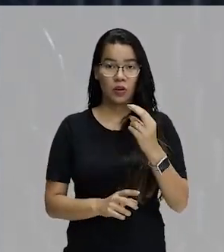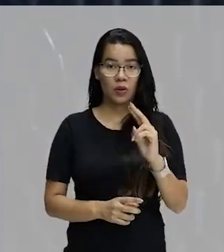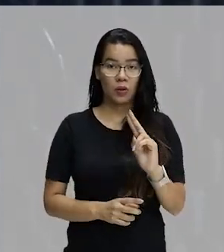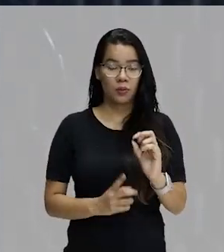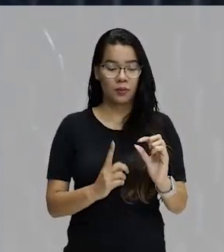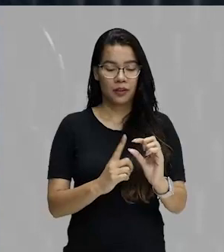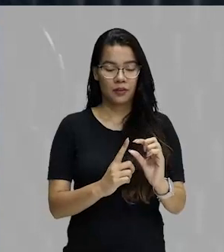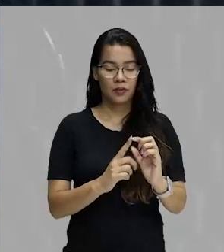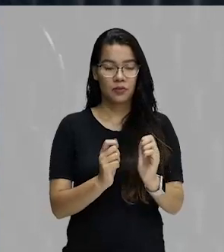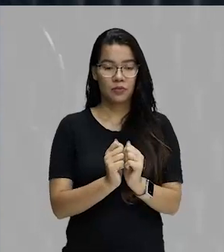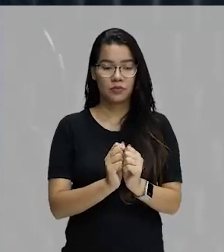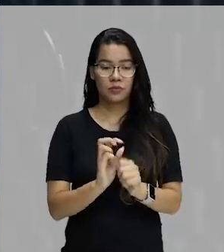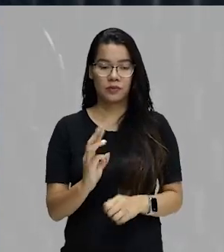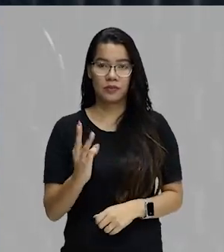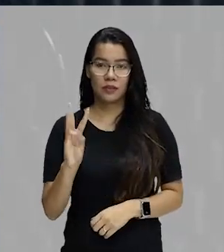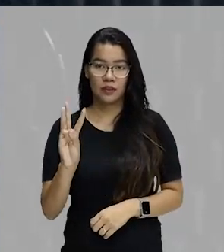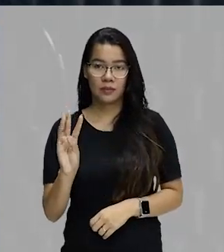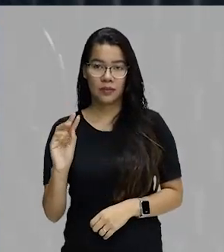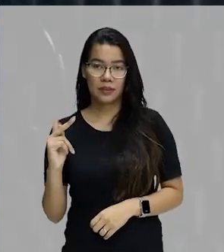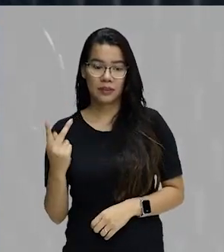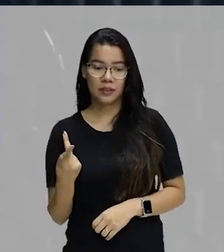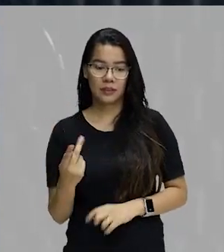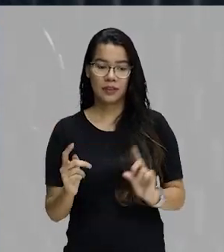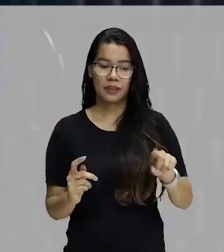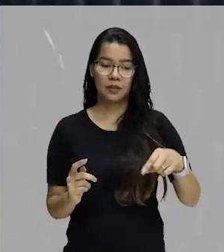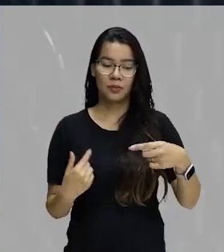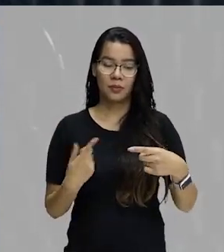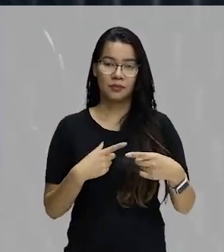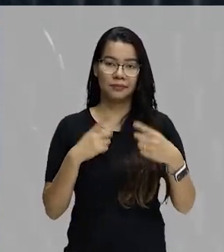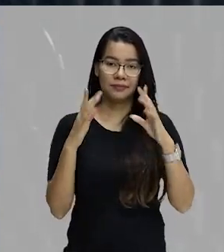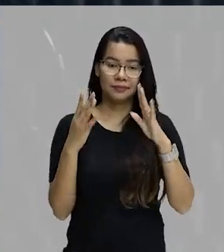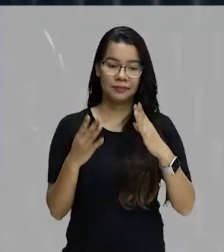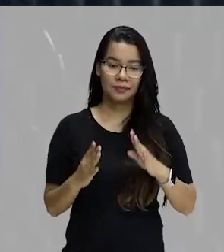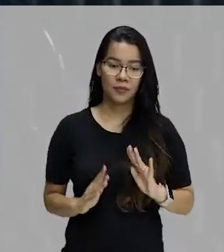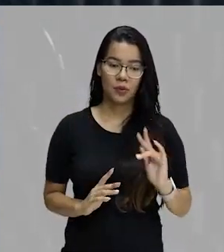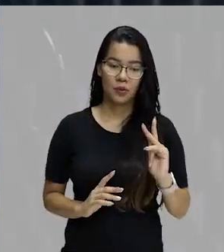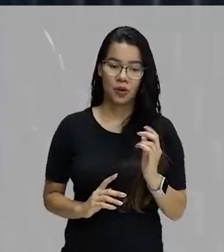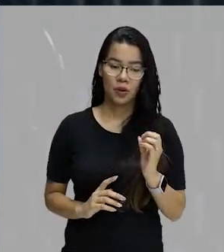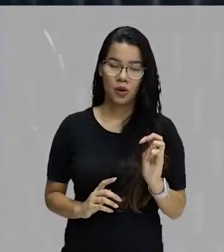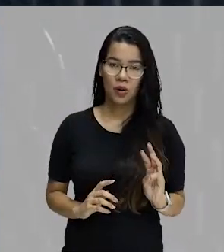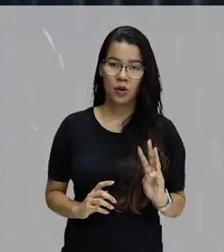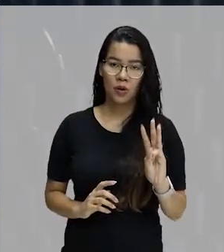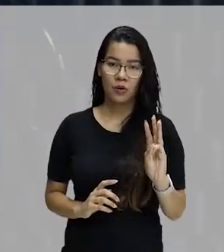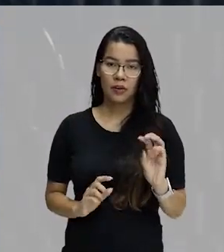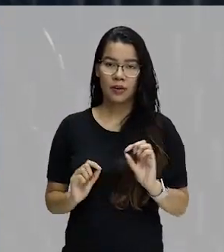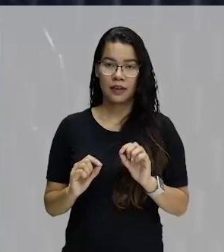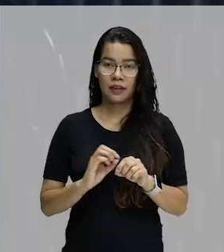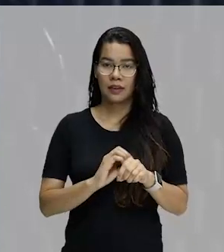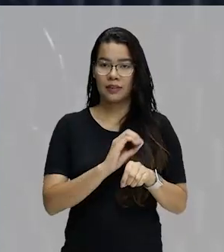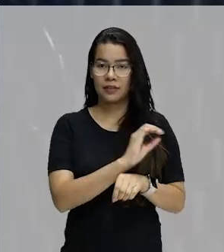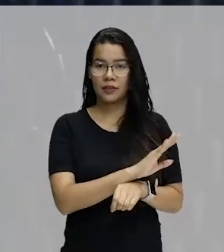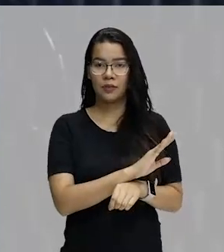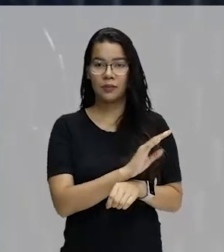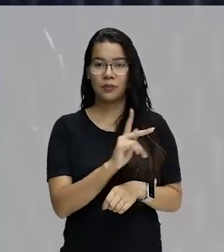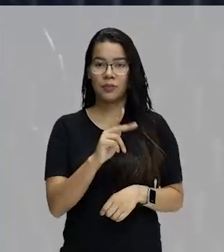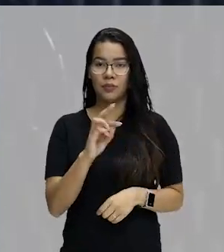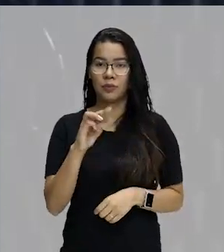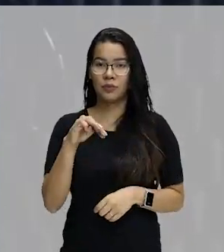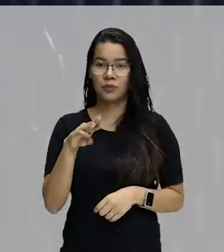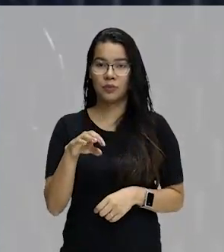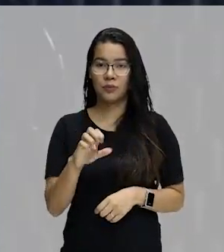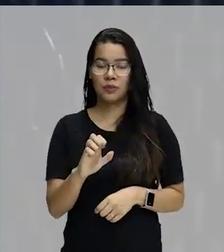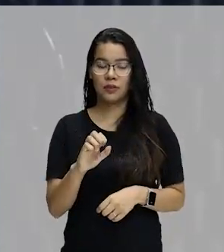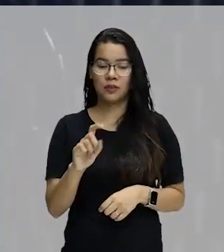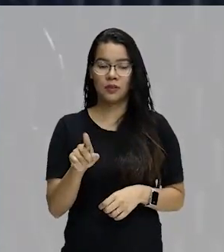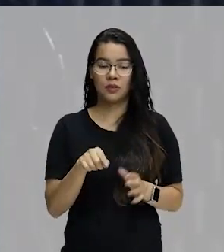com WH. Depois vamos ver o how, que é a nossa exceção, é um pronome interrogativo que não começa com